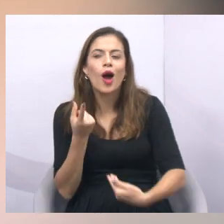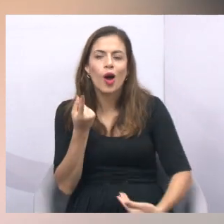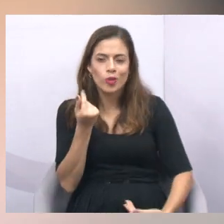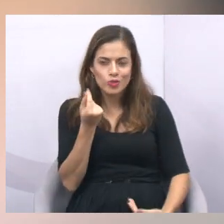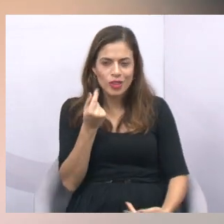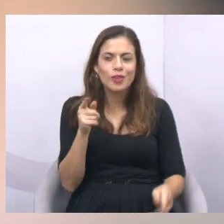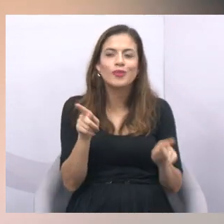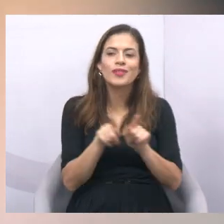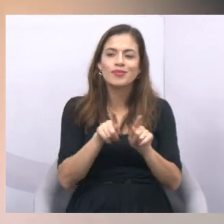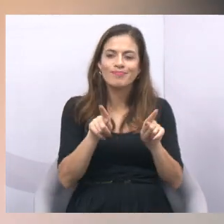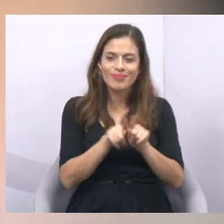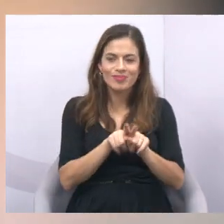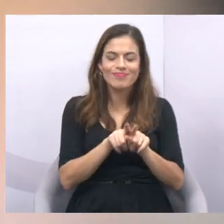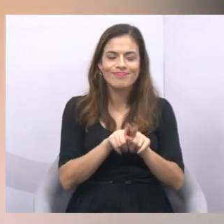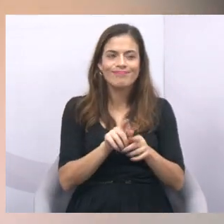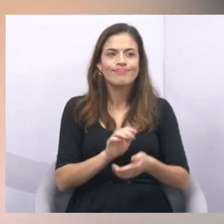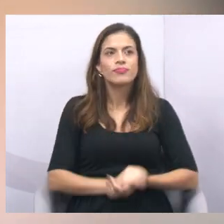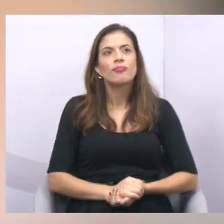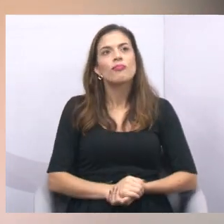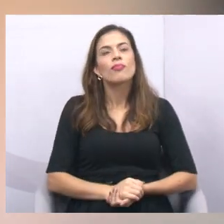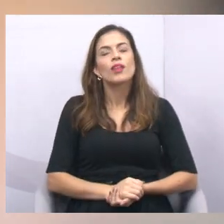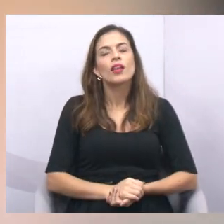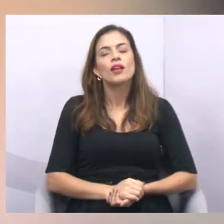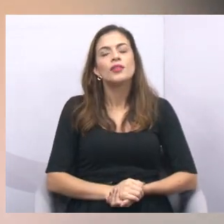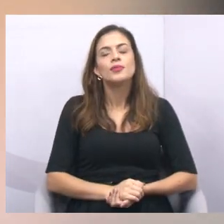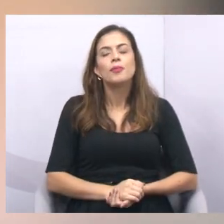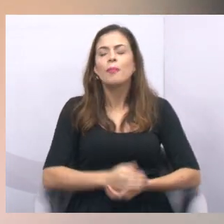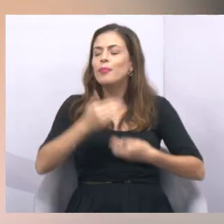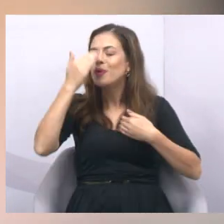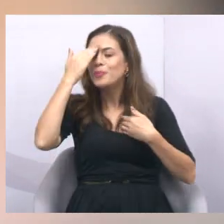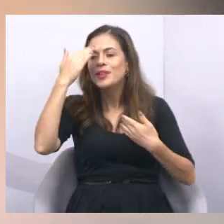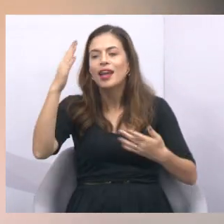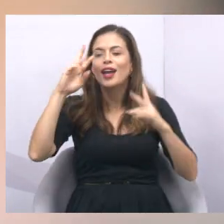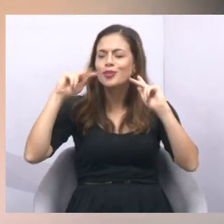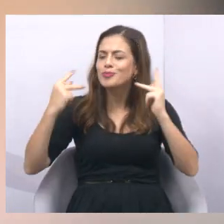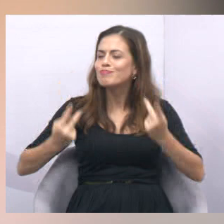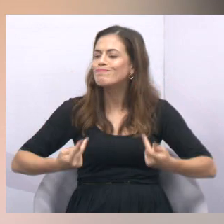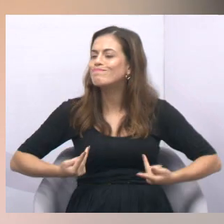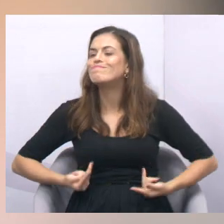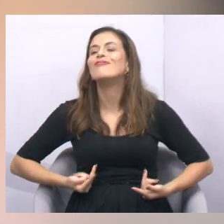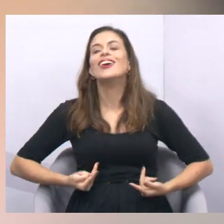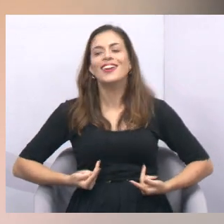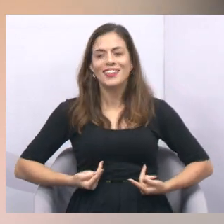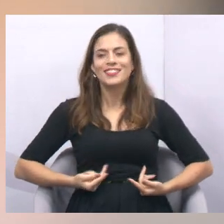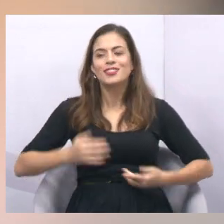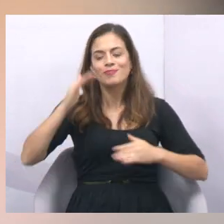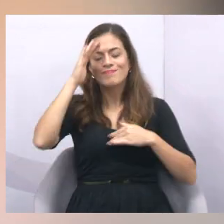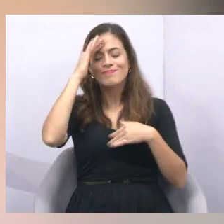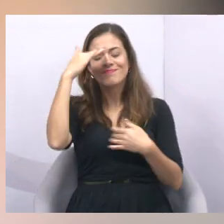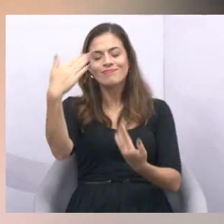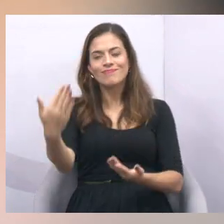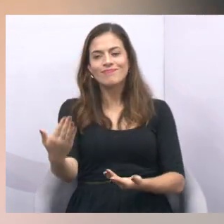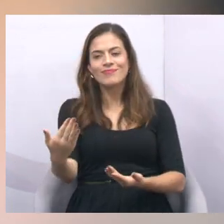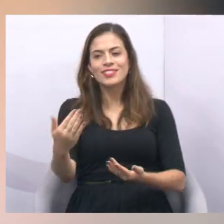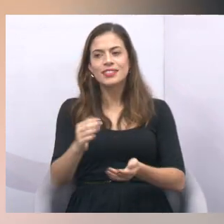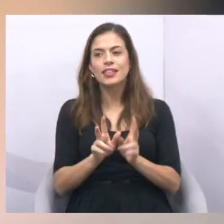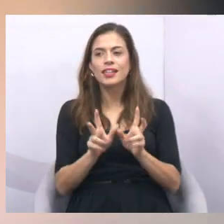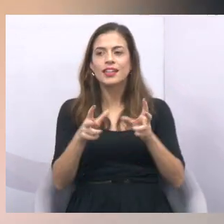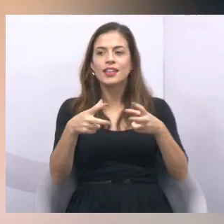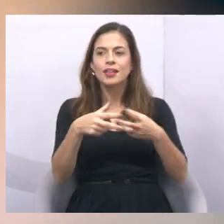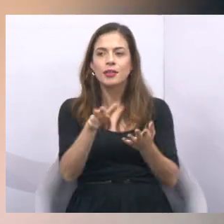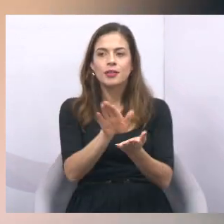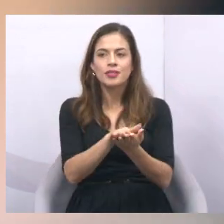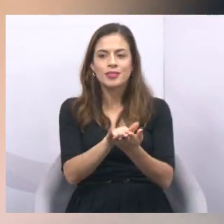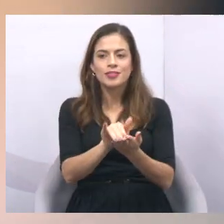também. Edivar, muito obrigado, homenagem mais que merecida. Câmara dos vereadores de